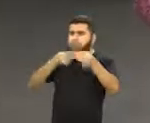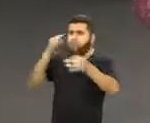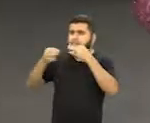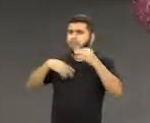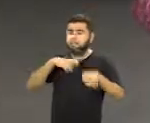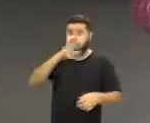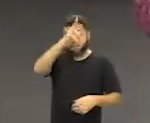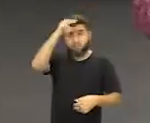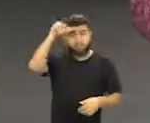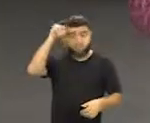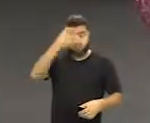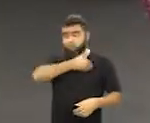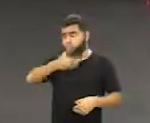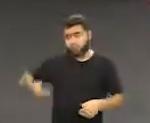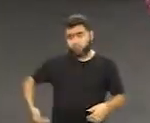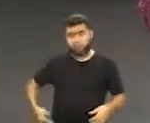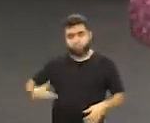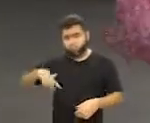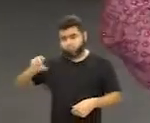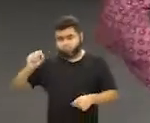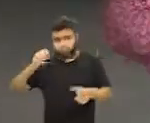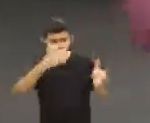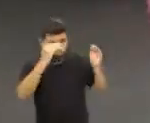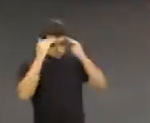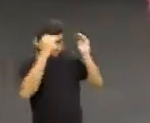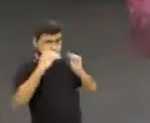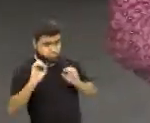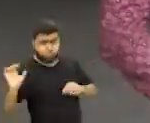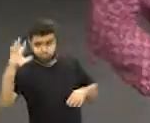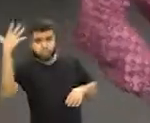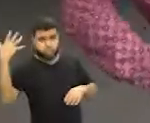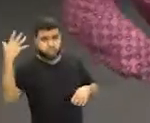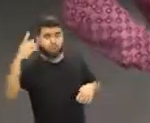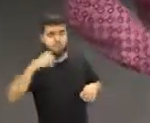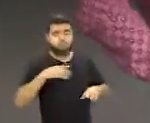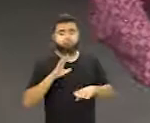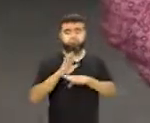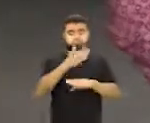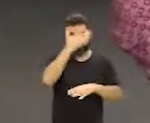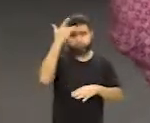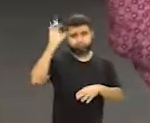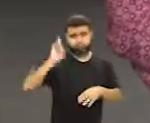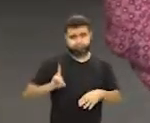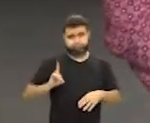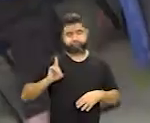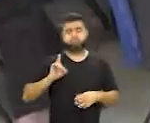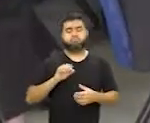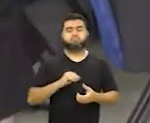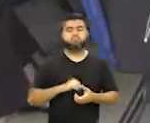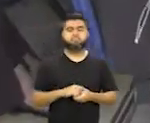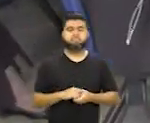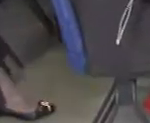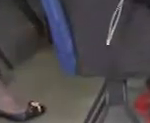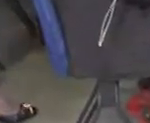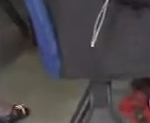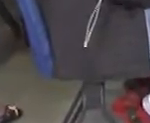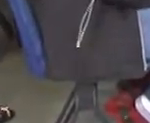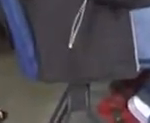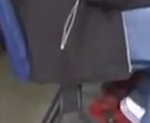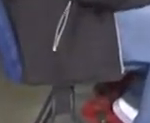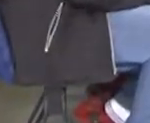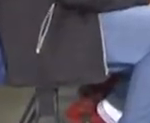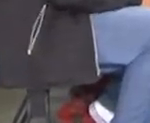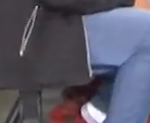as execute, né, e torne em benefício as pessoas com deficiência de um modo geral.